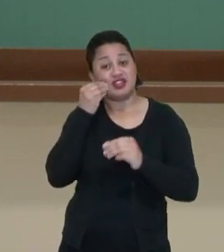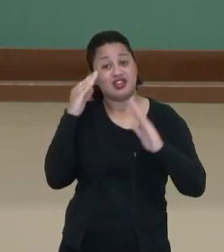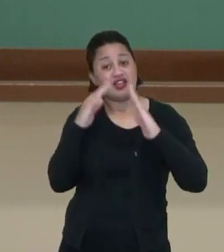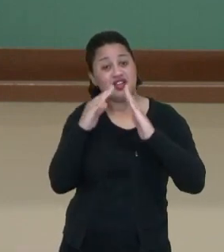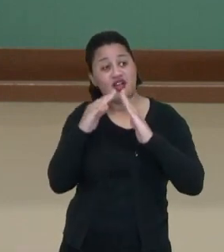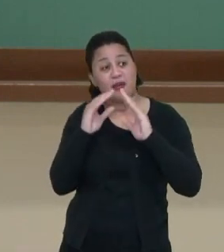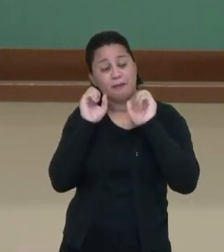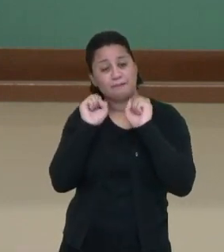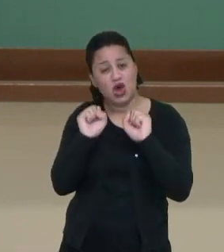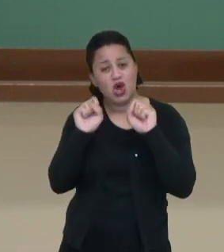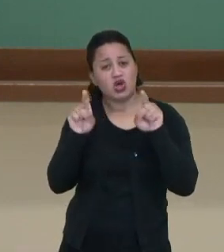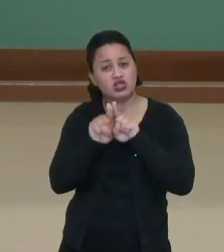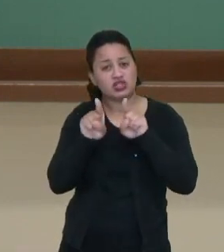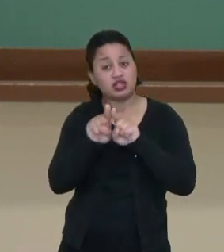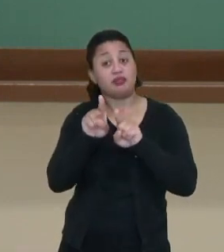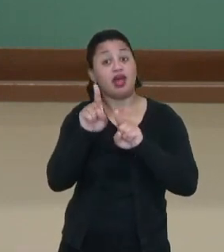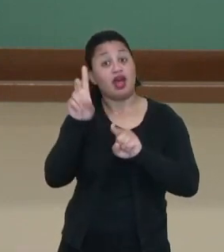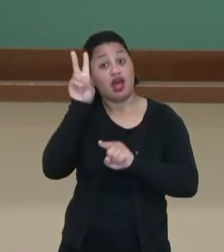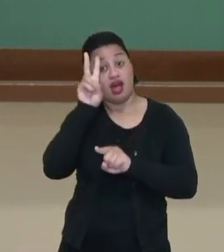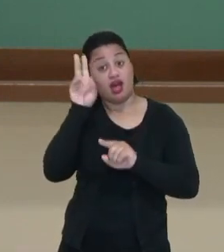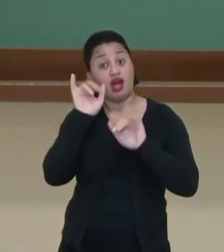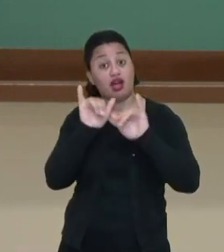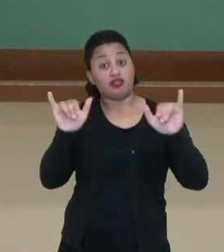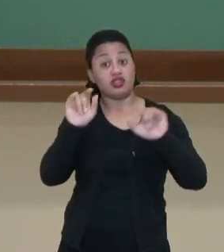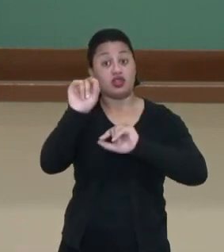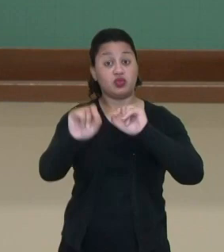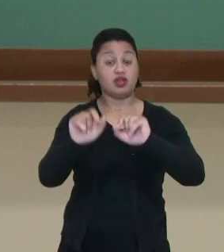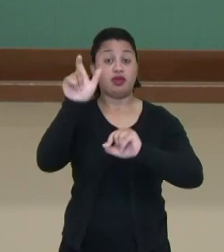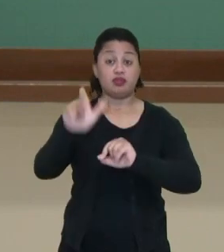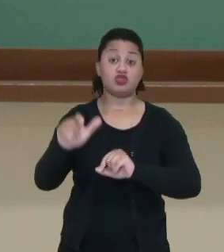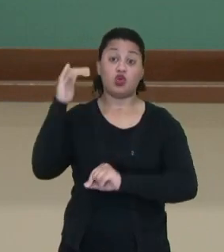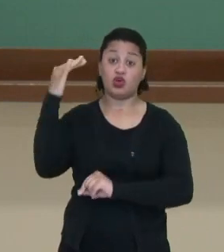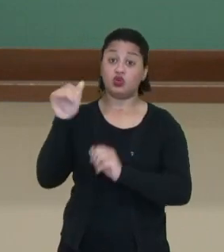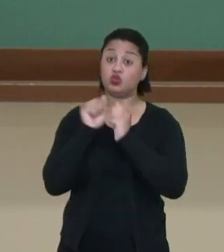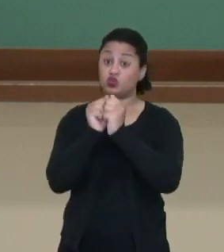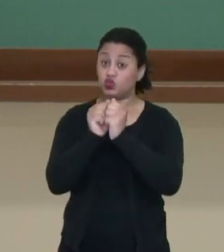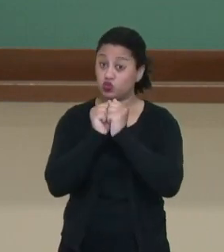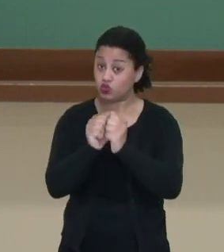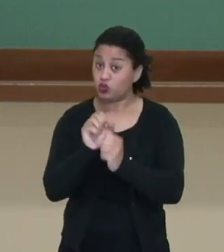você pode fazer, lembrando que na companhia de um